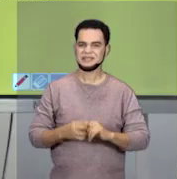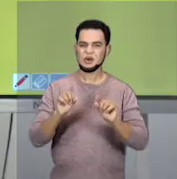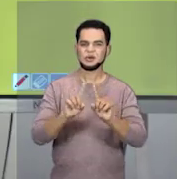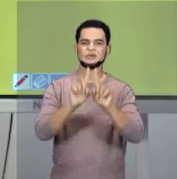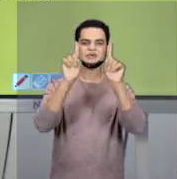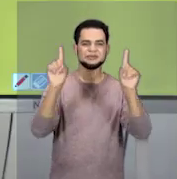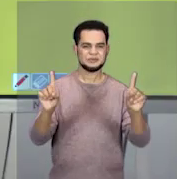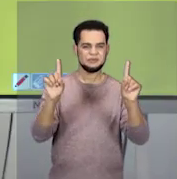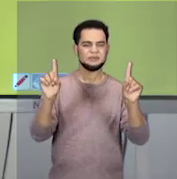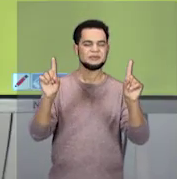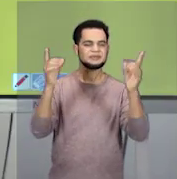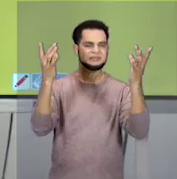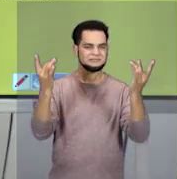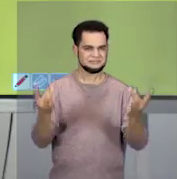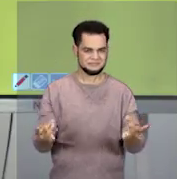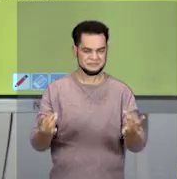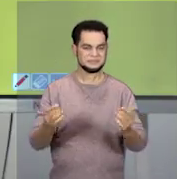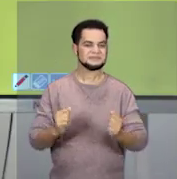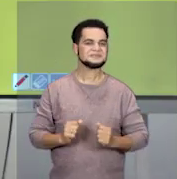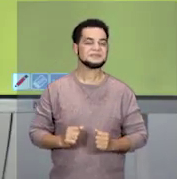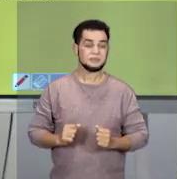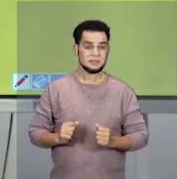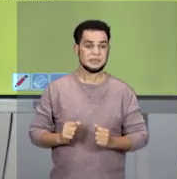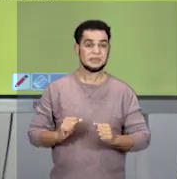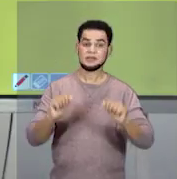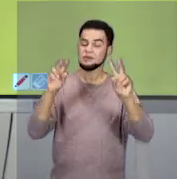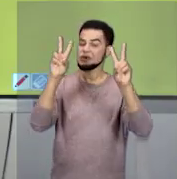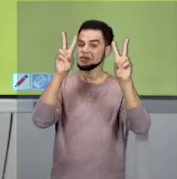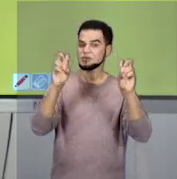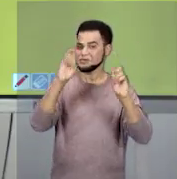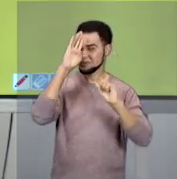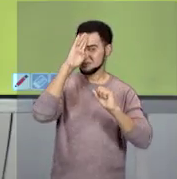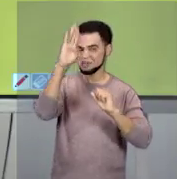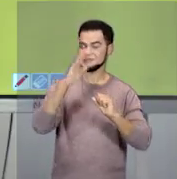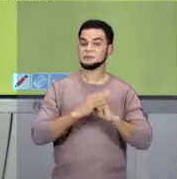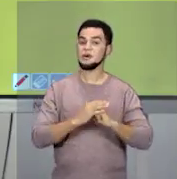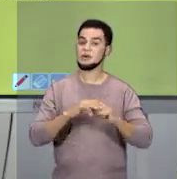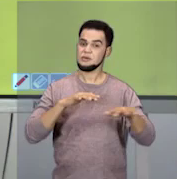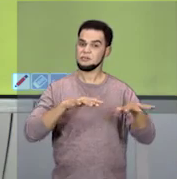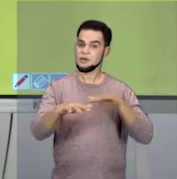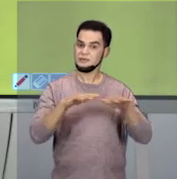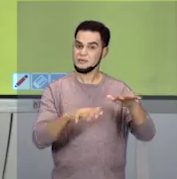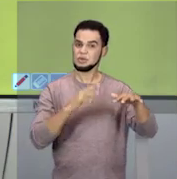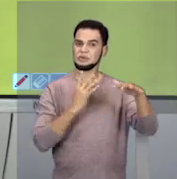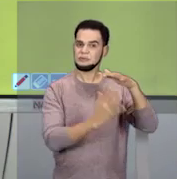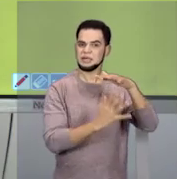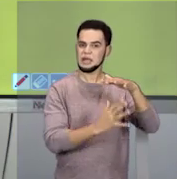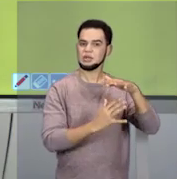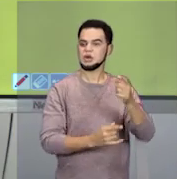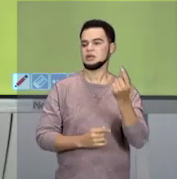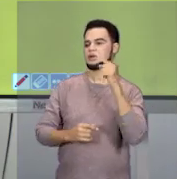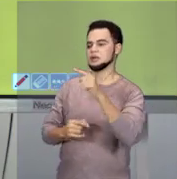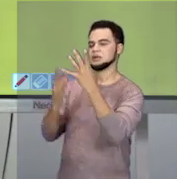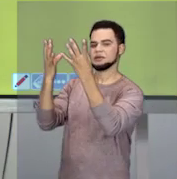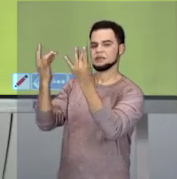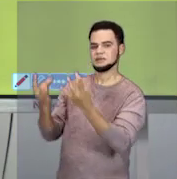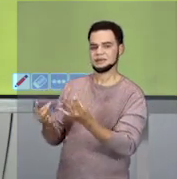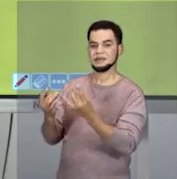duas especificações e um assunto central, que é o movimento imigratório. Então, eu não tenho